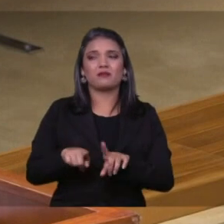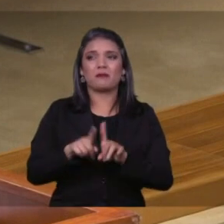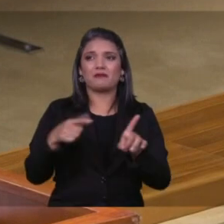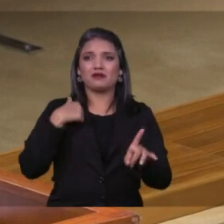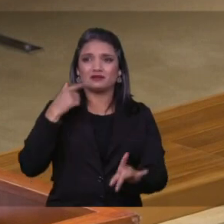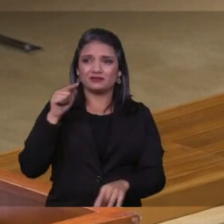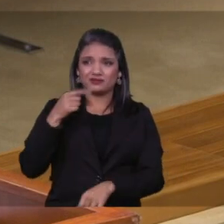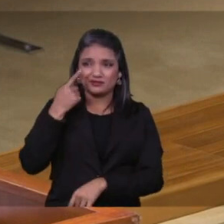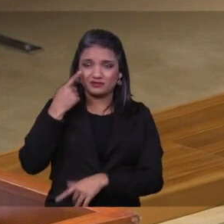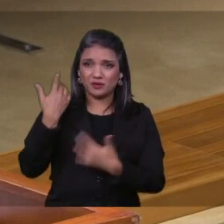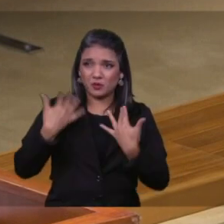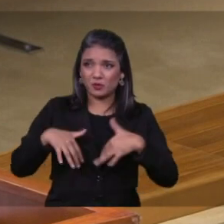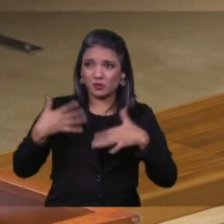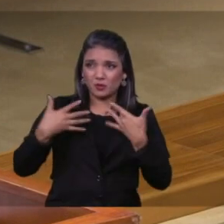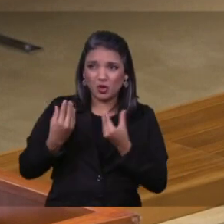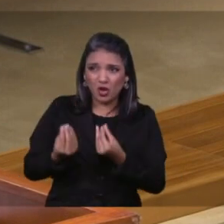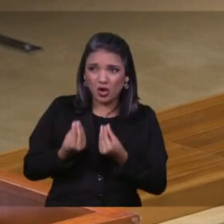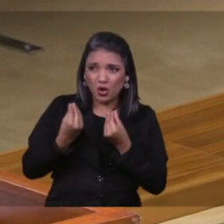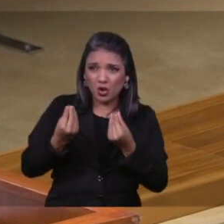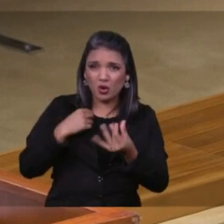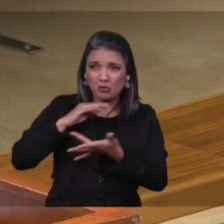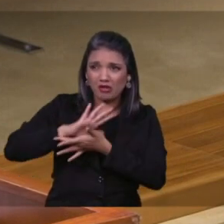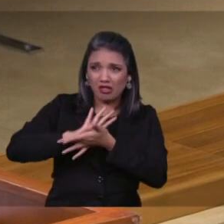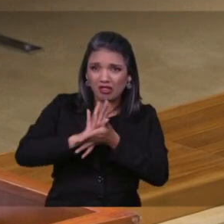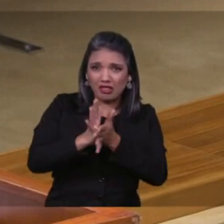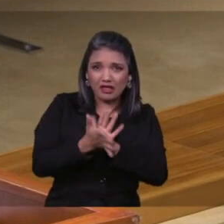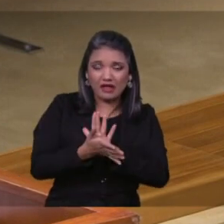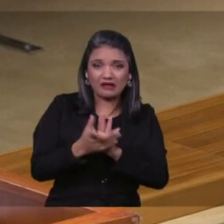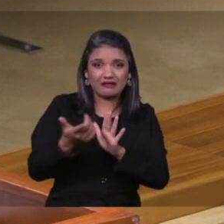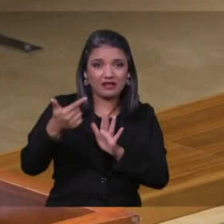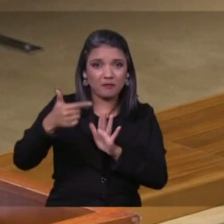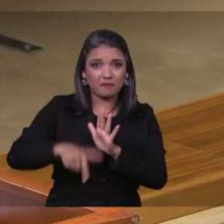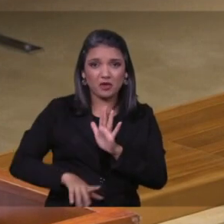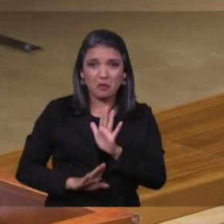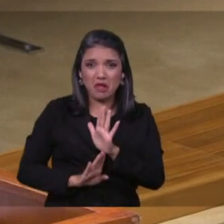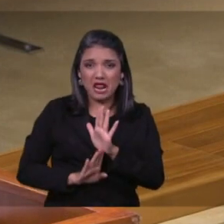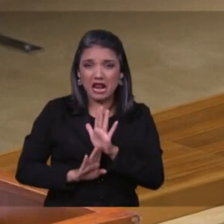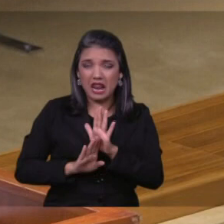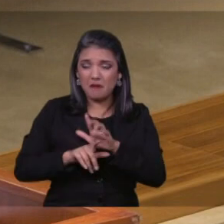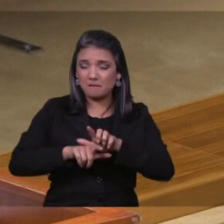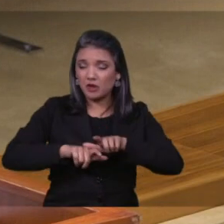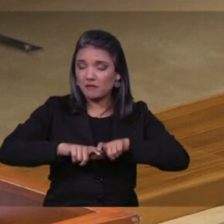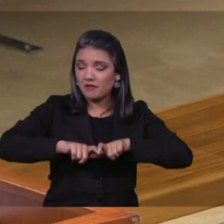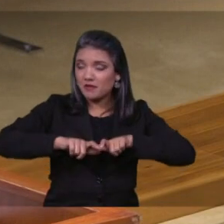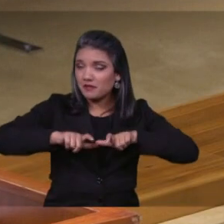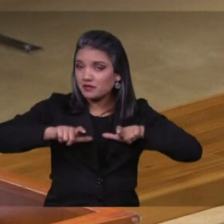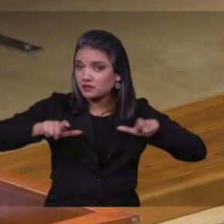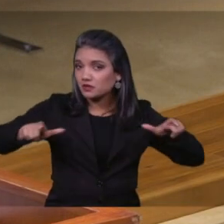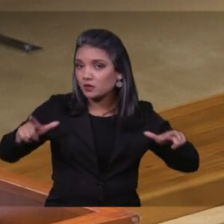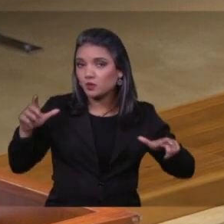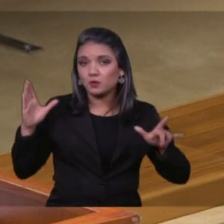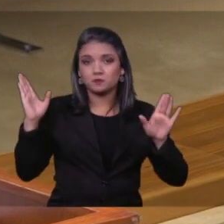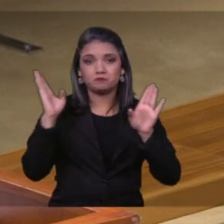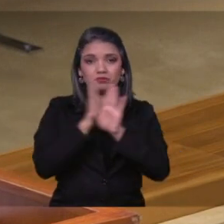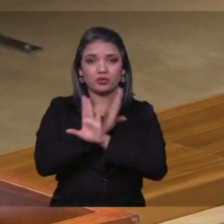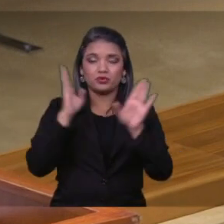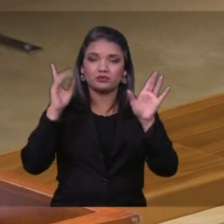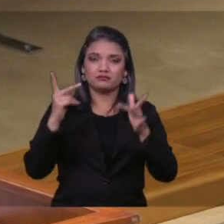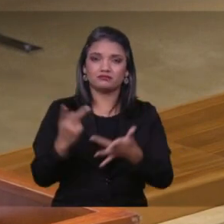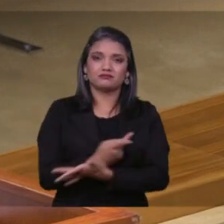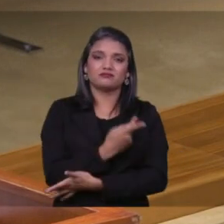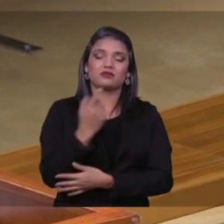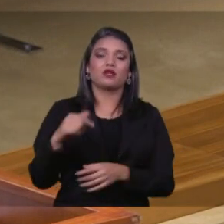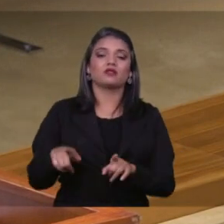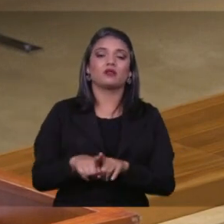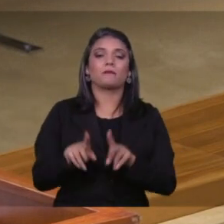degradação, que está acelerada, é preciso que se diga isso. Inclusive, esse tema